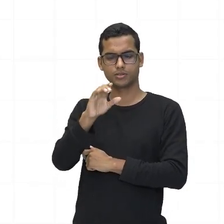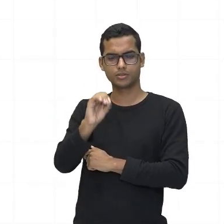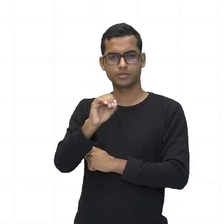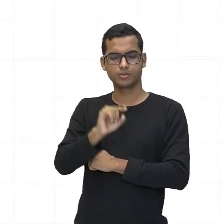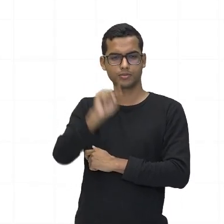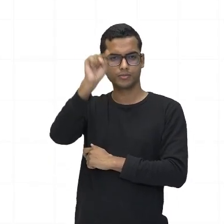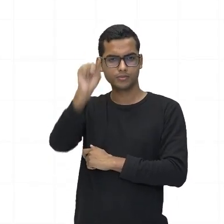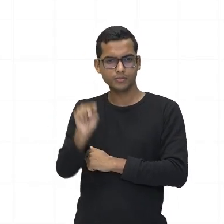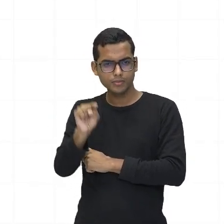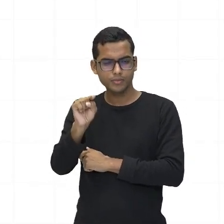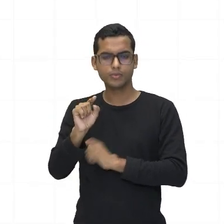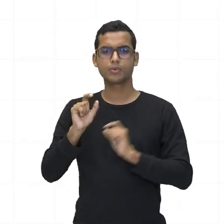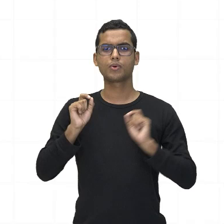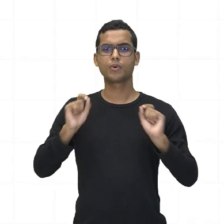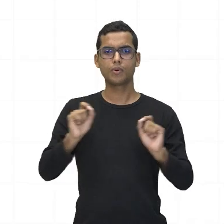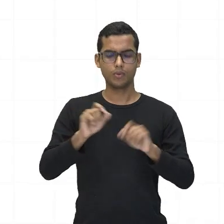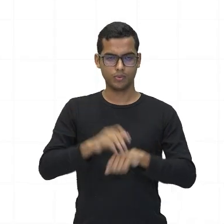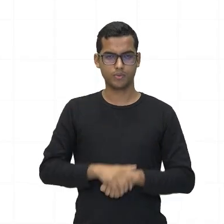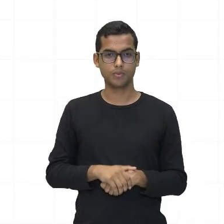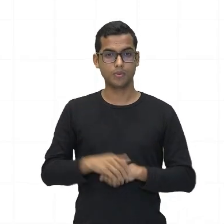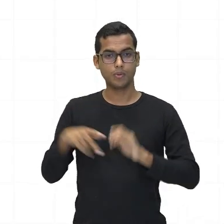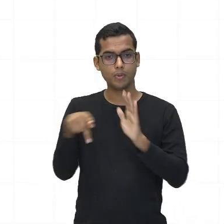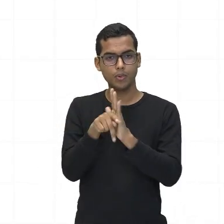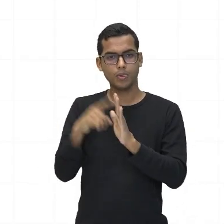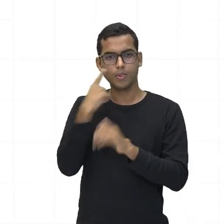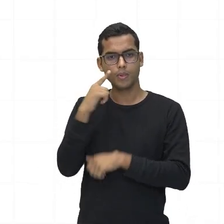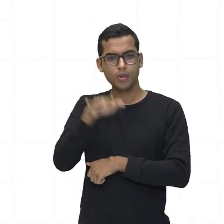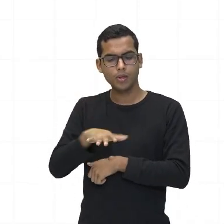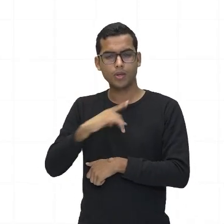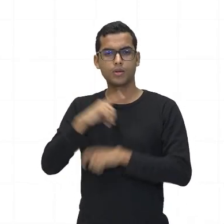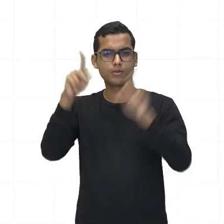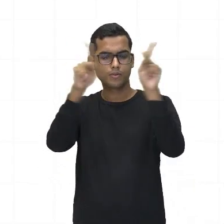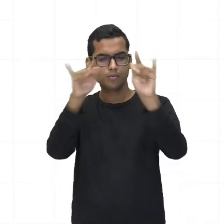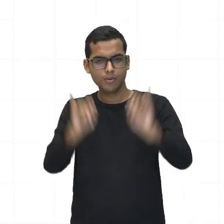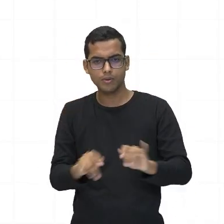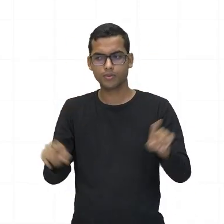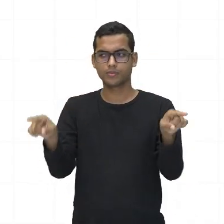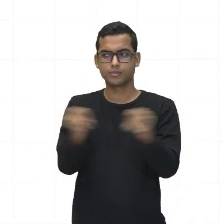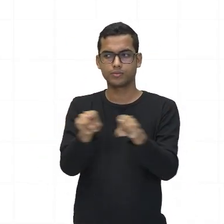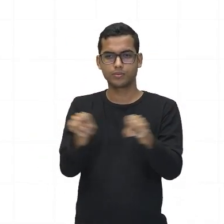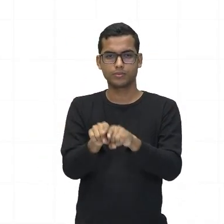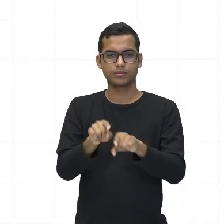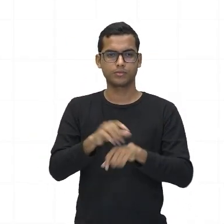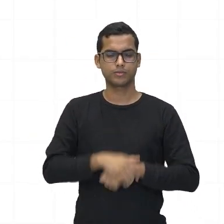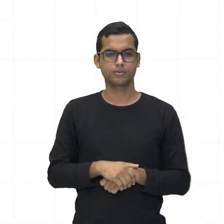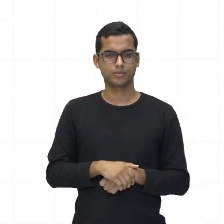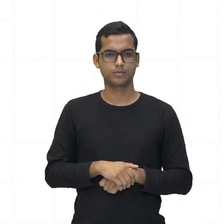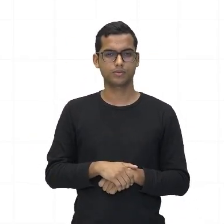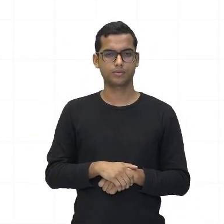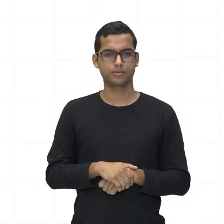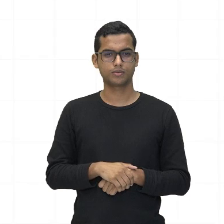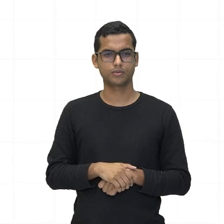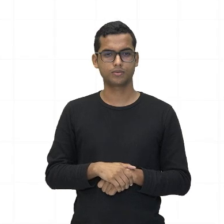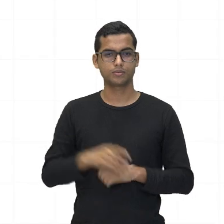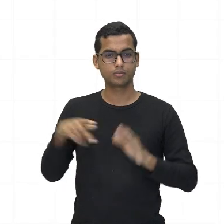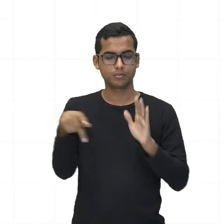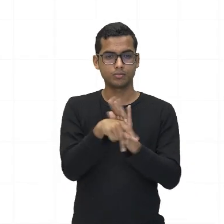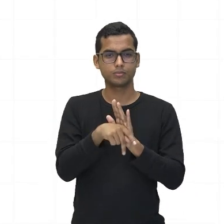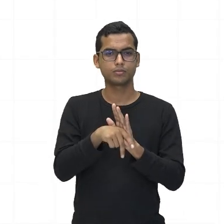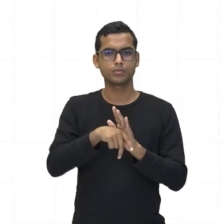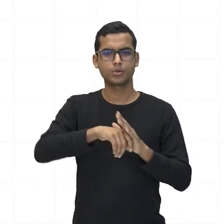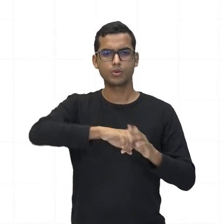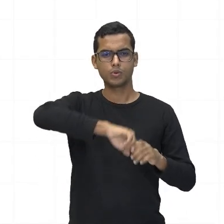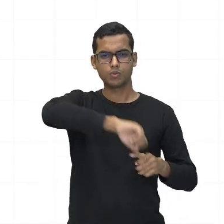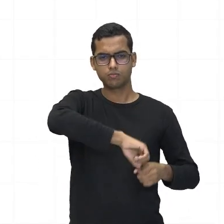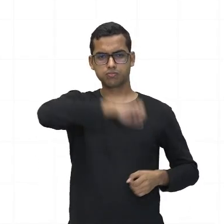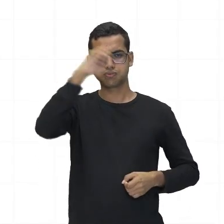caminho de bem, de paz, de prosperidade, de respeito. Né? A espada de Ogum, o guerreiro,